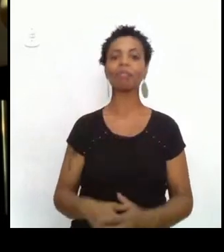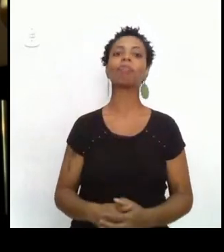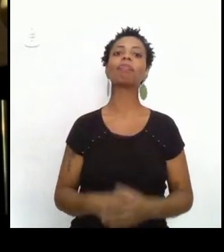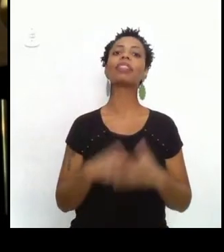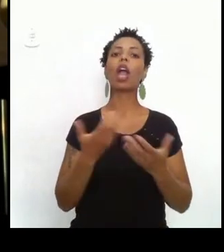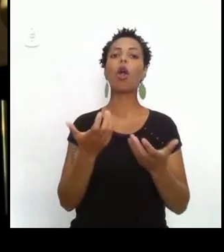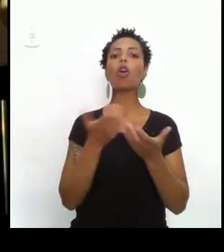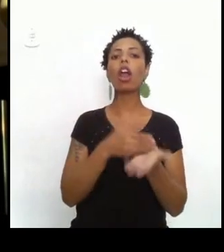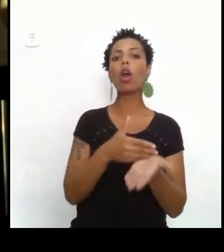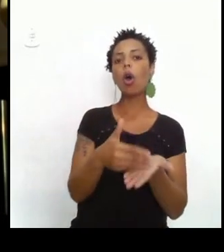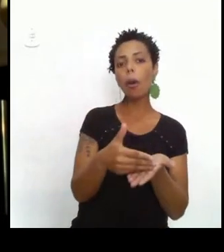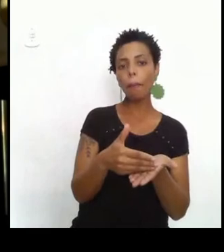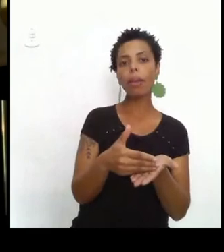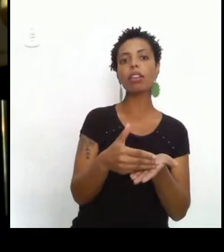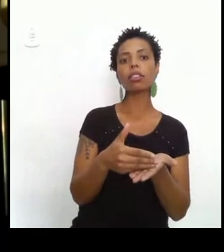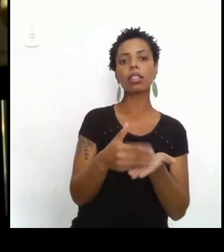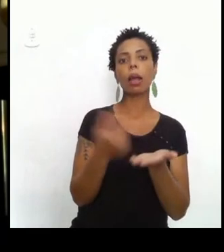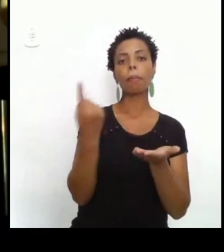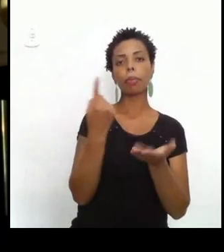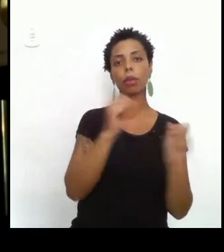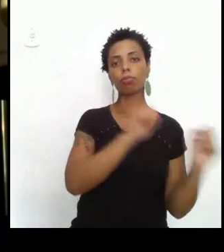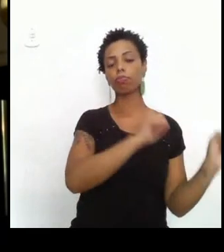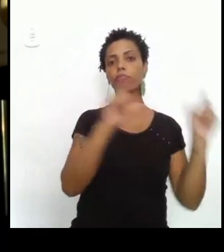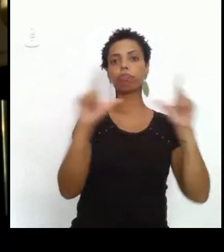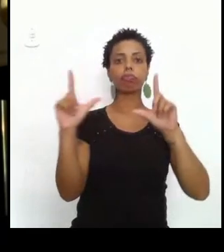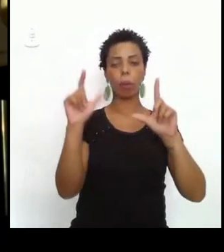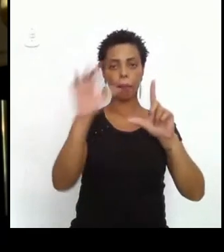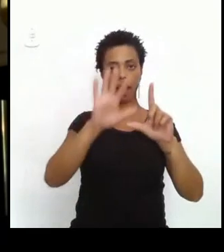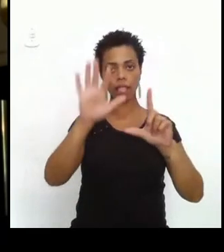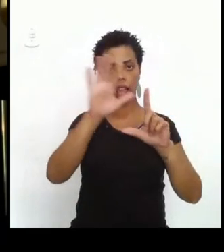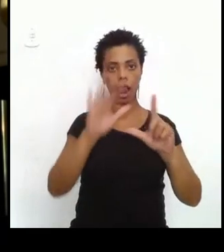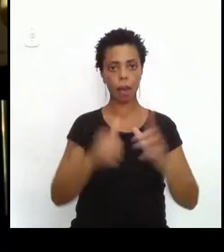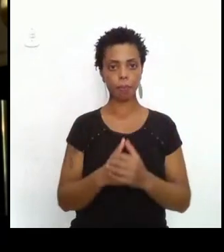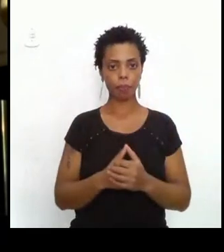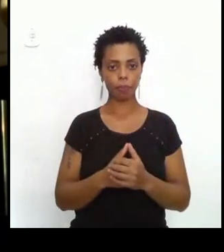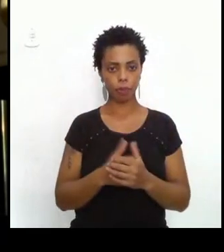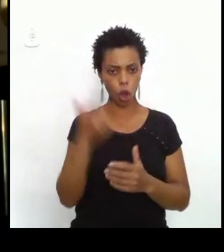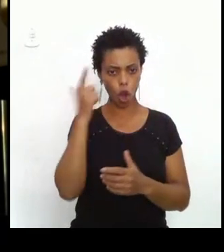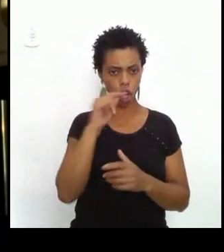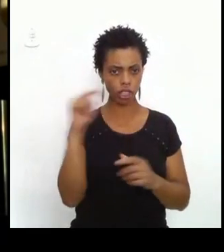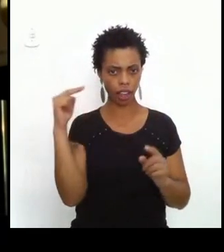the screen on draft you can't see me now Card Steam